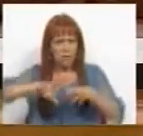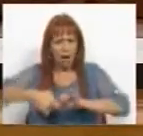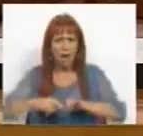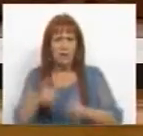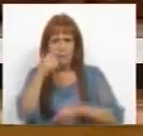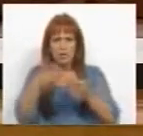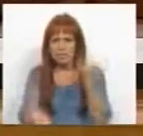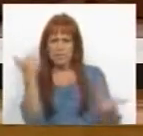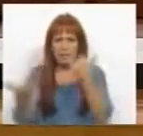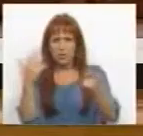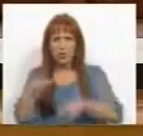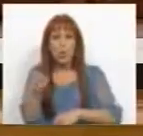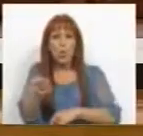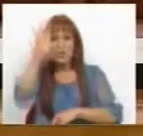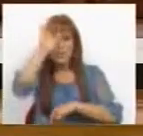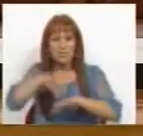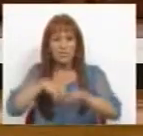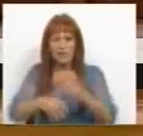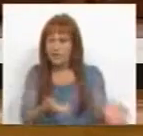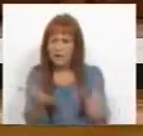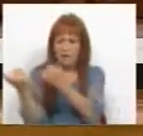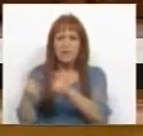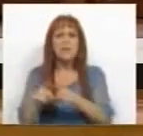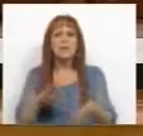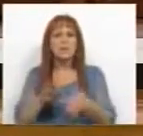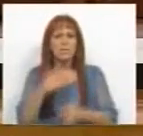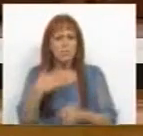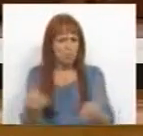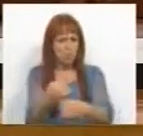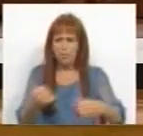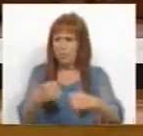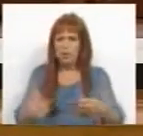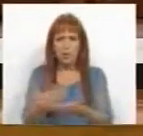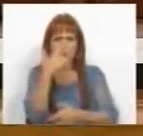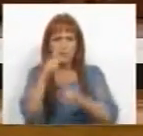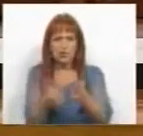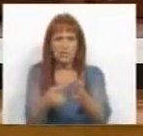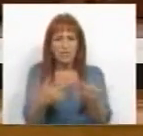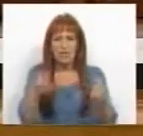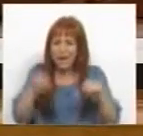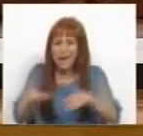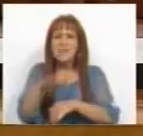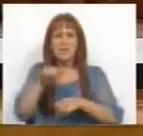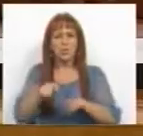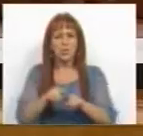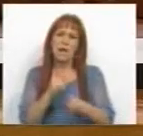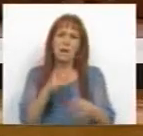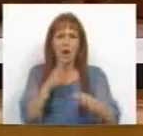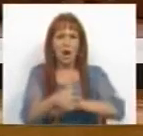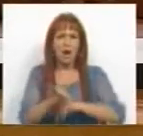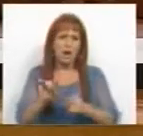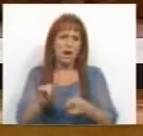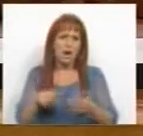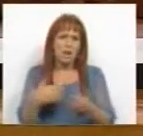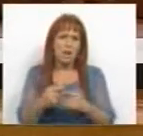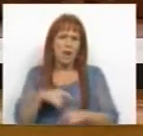sangria de pessoal que o Governo anterior decretou, estão completamente esvaziados de recursos humanos e esta situação, a manter-se,